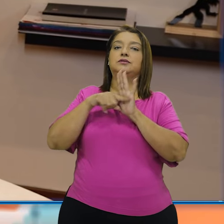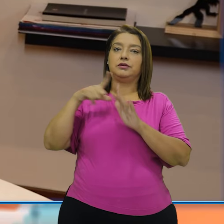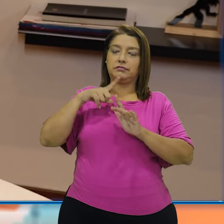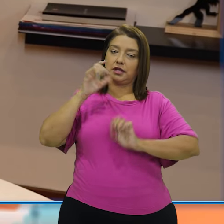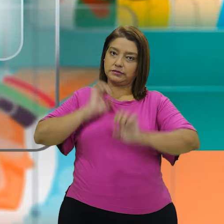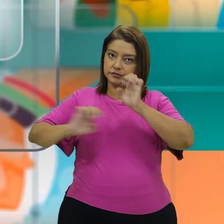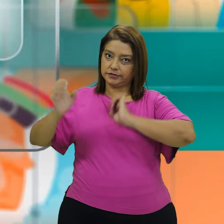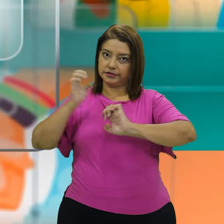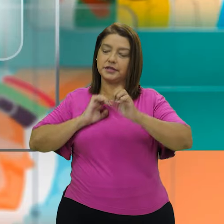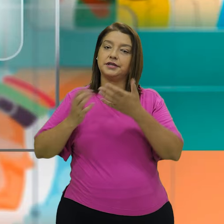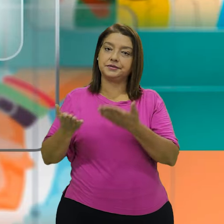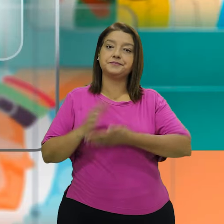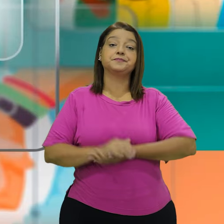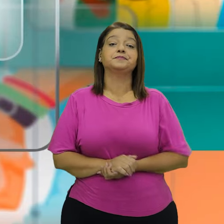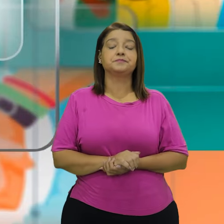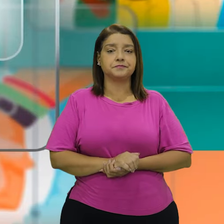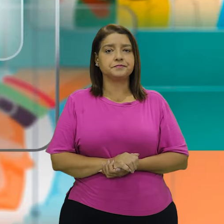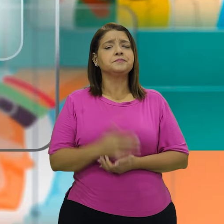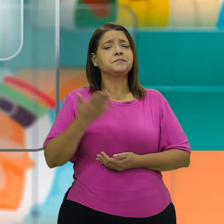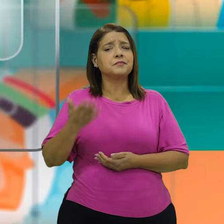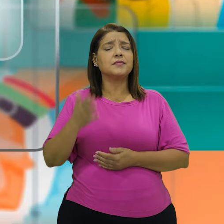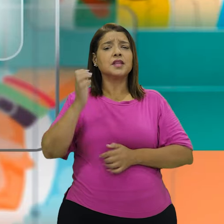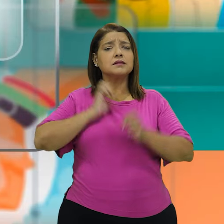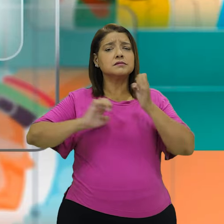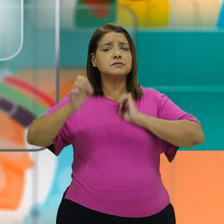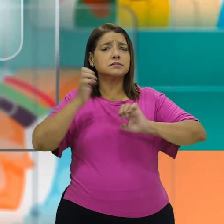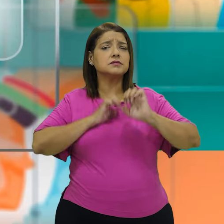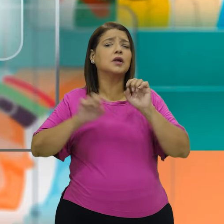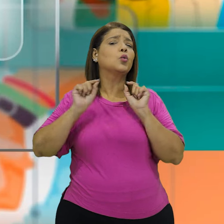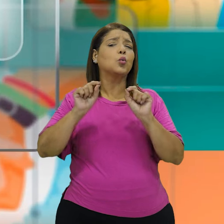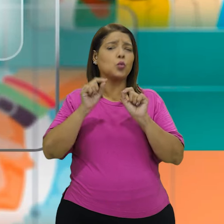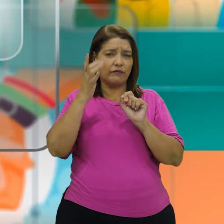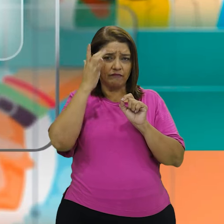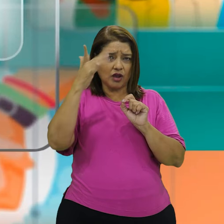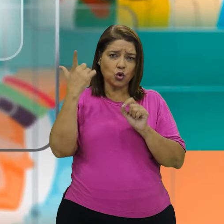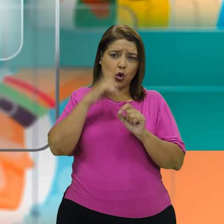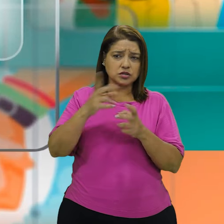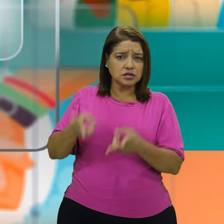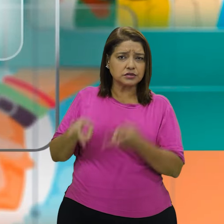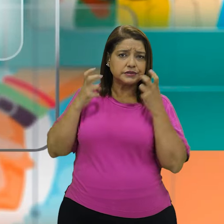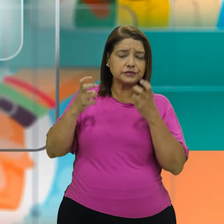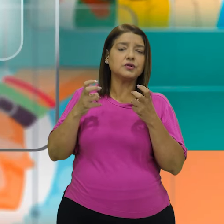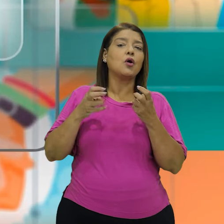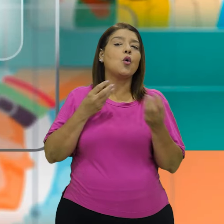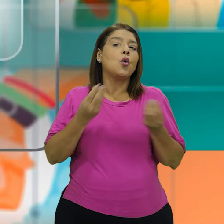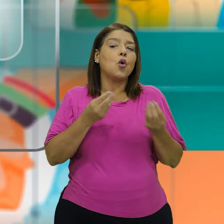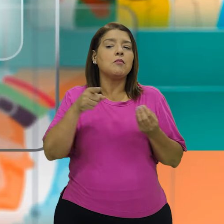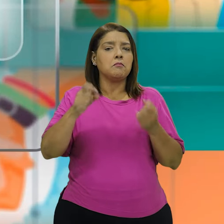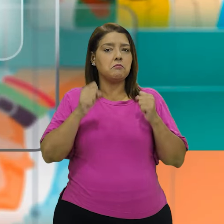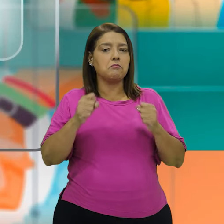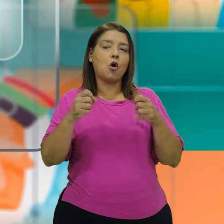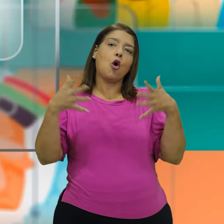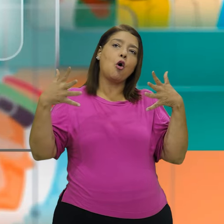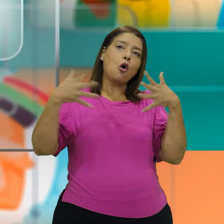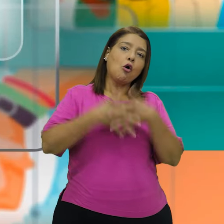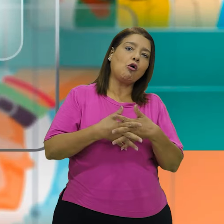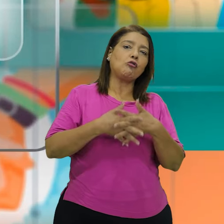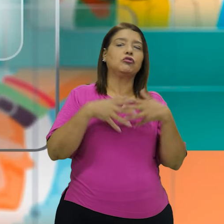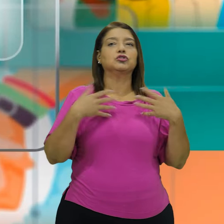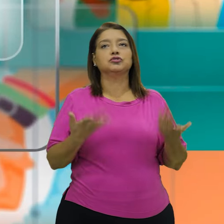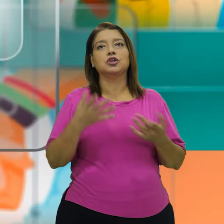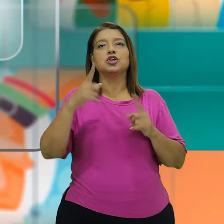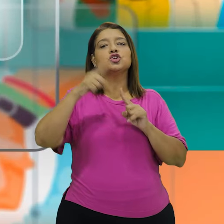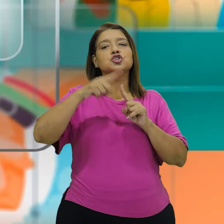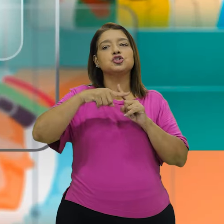crônico. E Maria Eduarda, esses sinais de estresse são fáceis de identificar? Eles podem ser confundidos com o